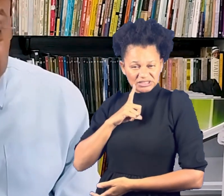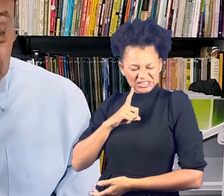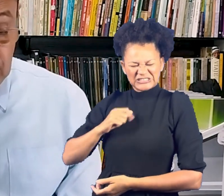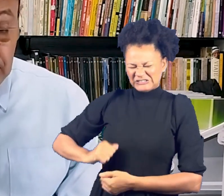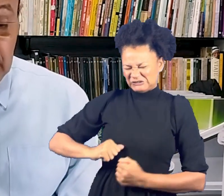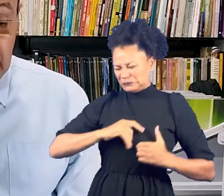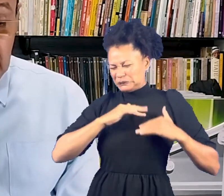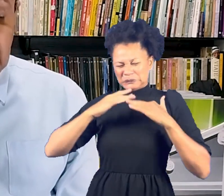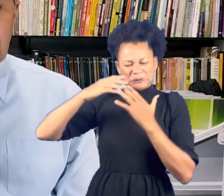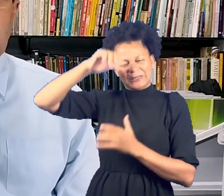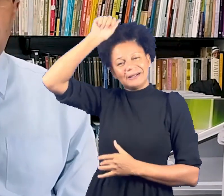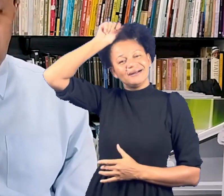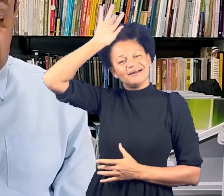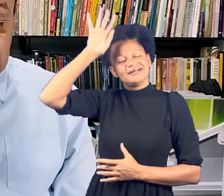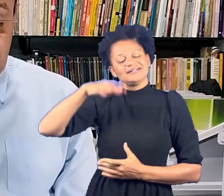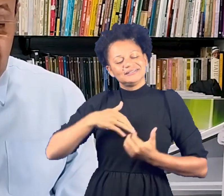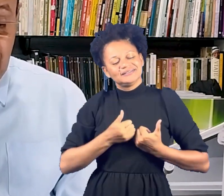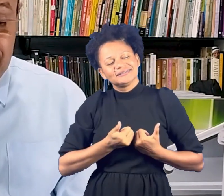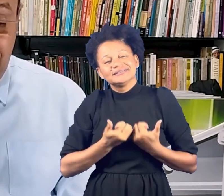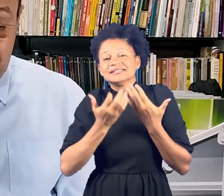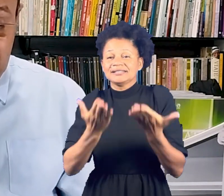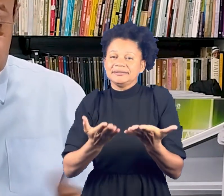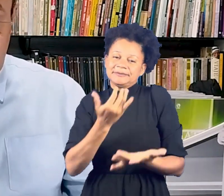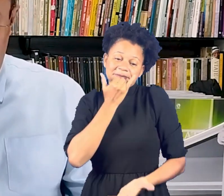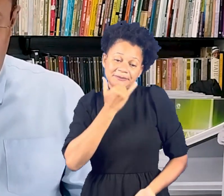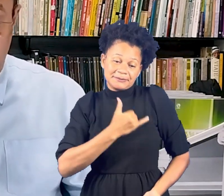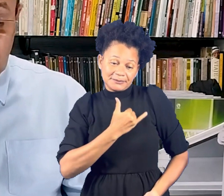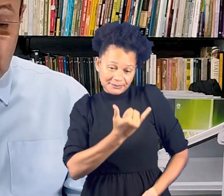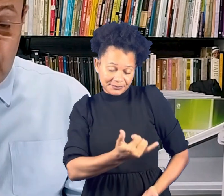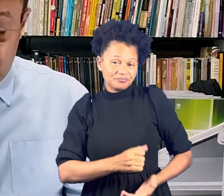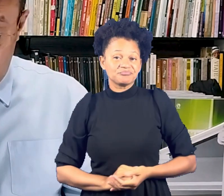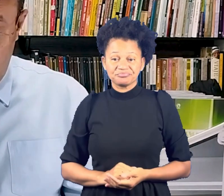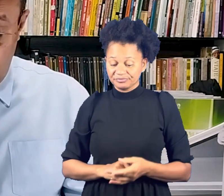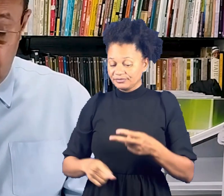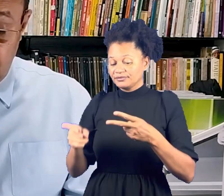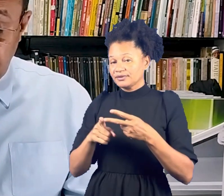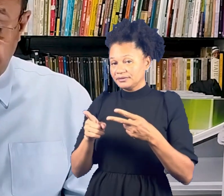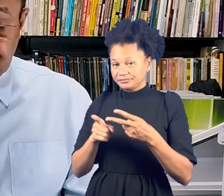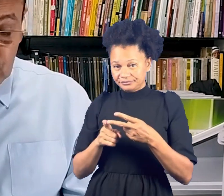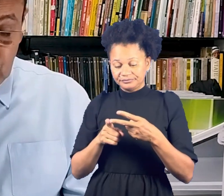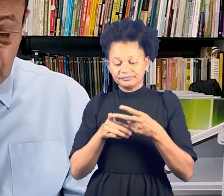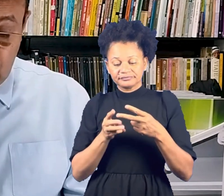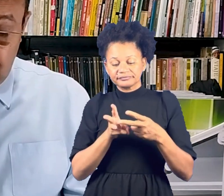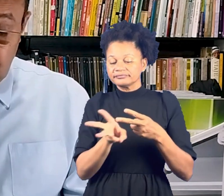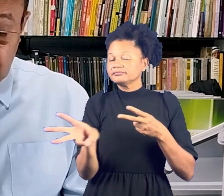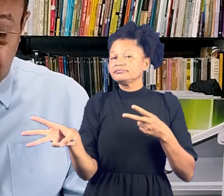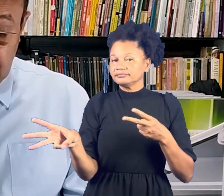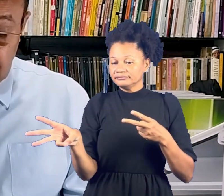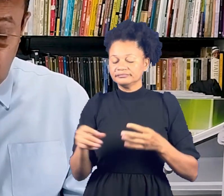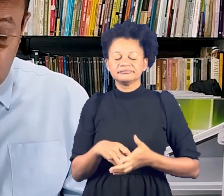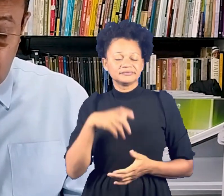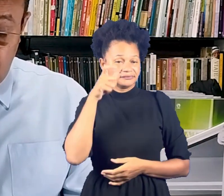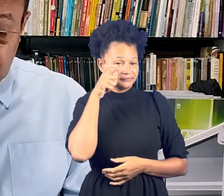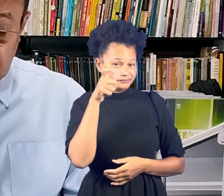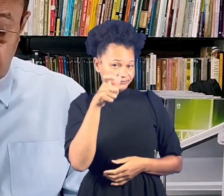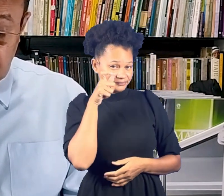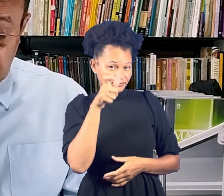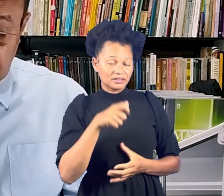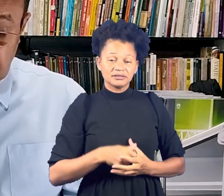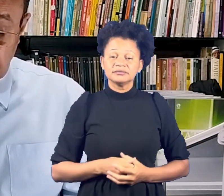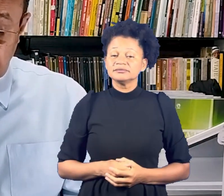mártir avivado, ele liberava perdão. Tópico 2, subtópico 3,